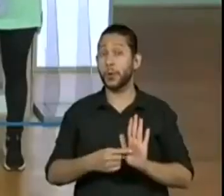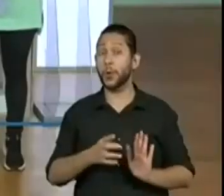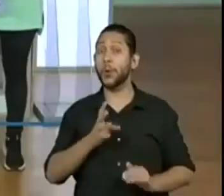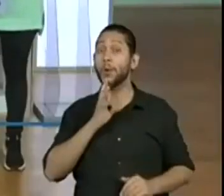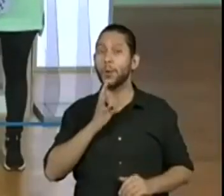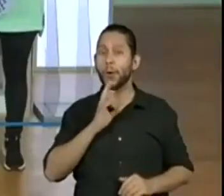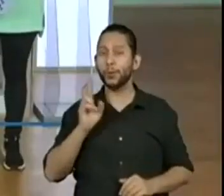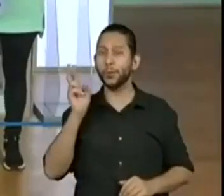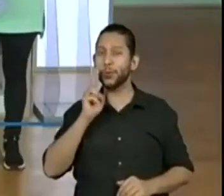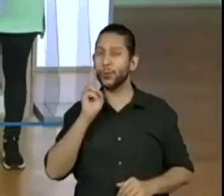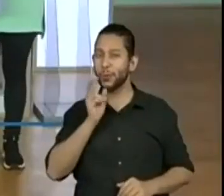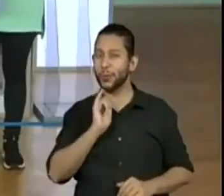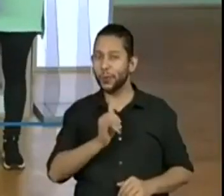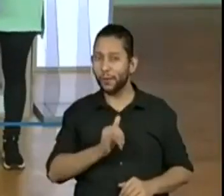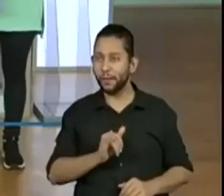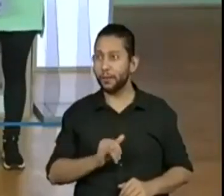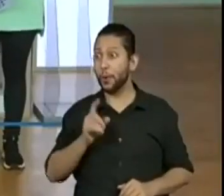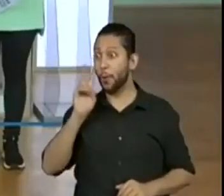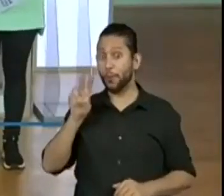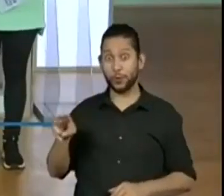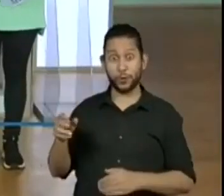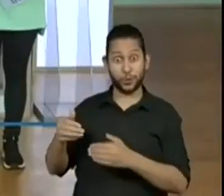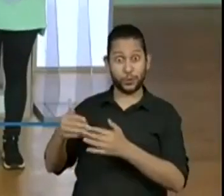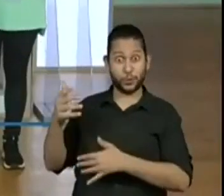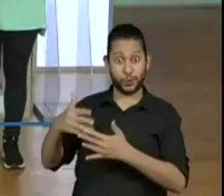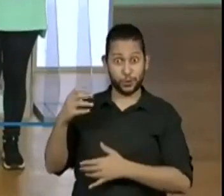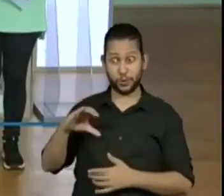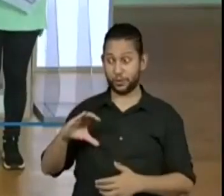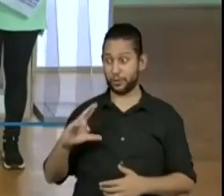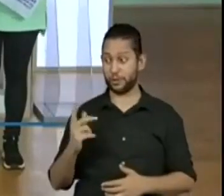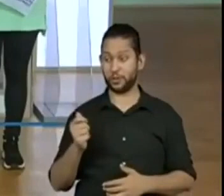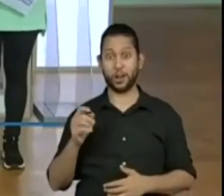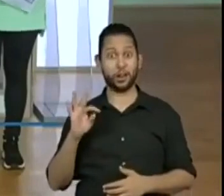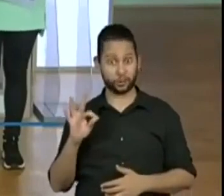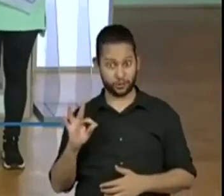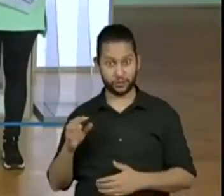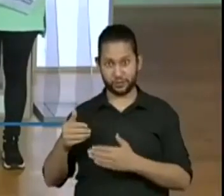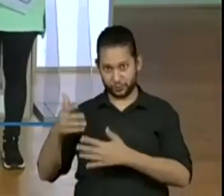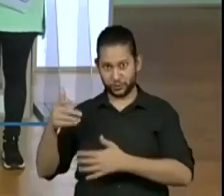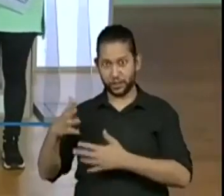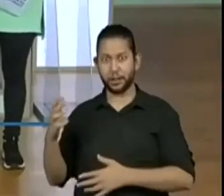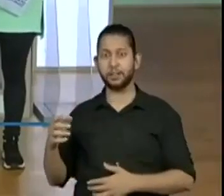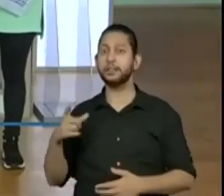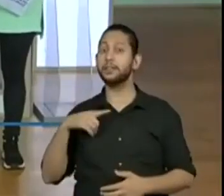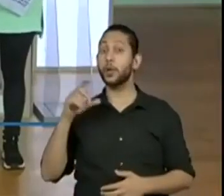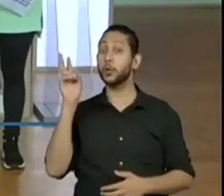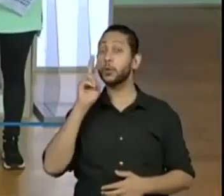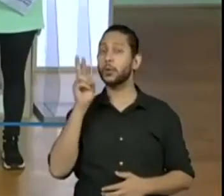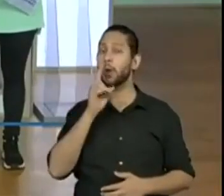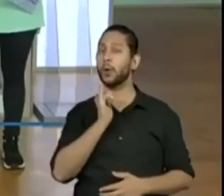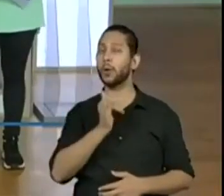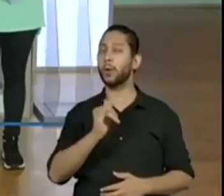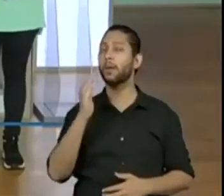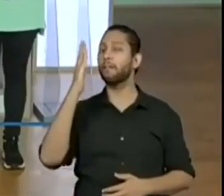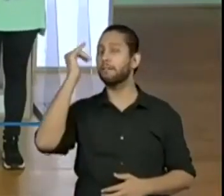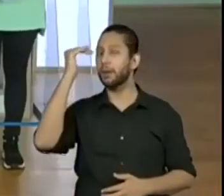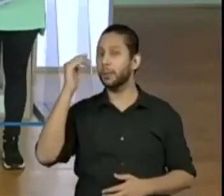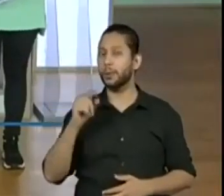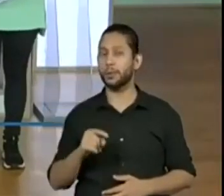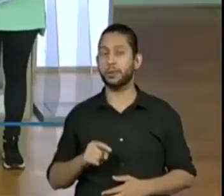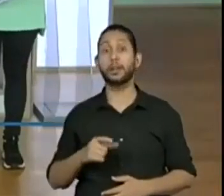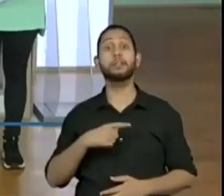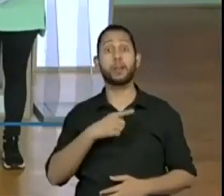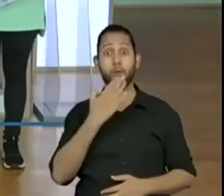falou desse conto aí no chat, falando que a Fiandeiras lembra um conto aí muito famoso. Então tem criança que